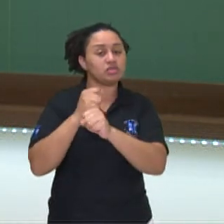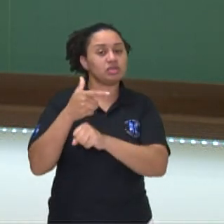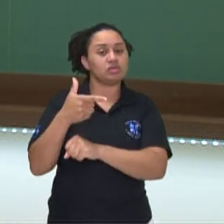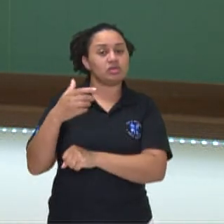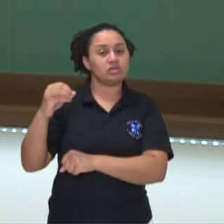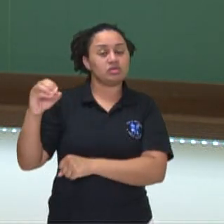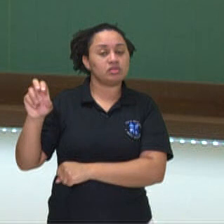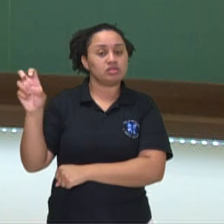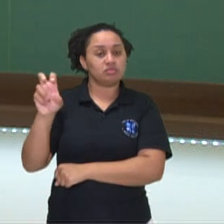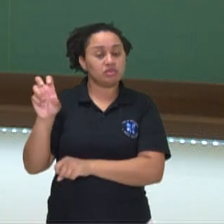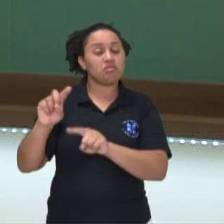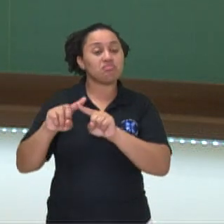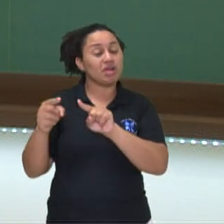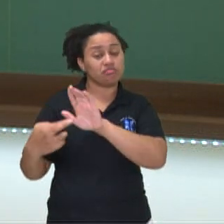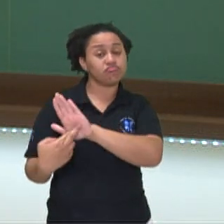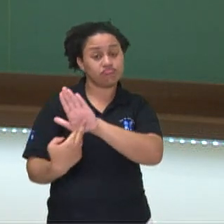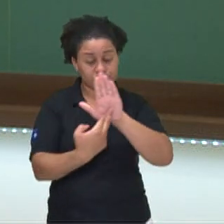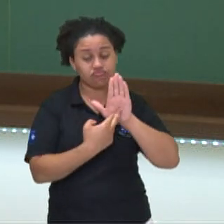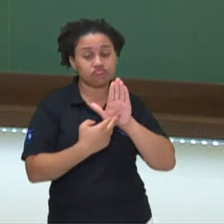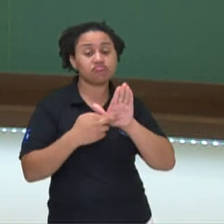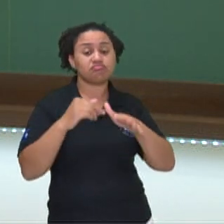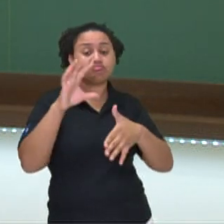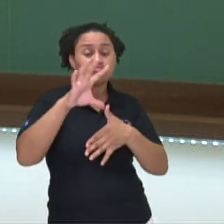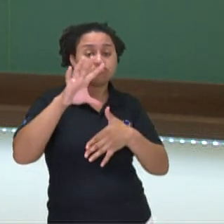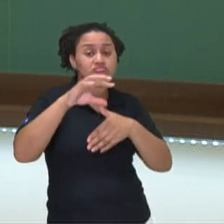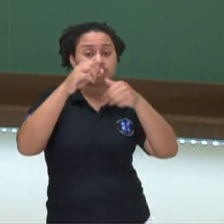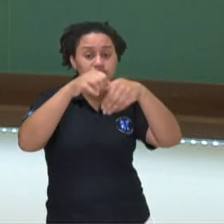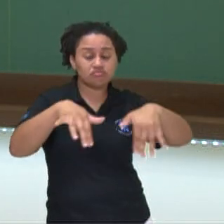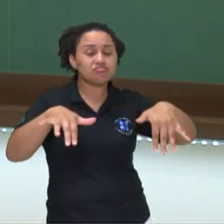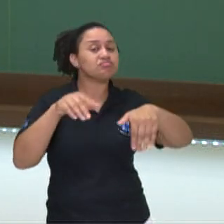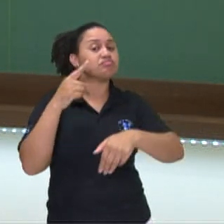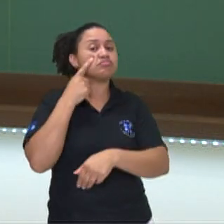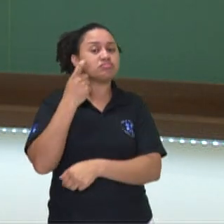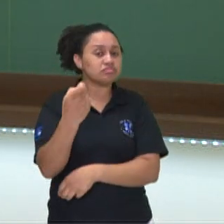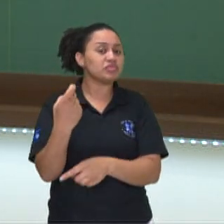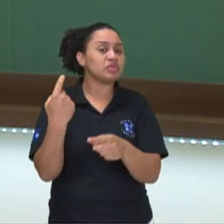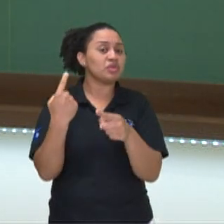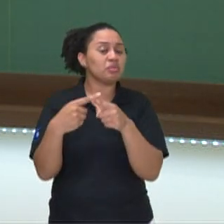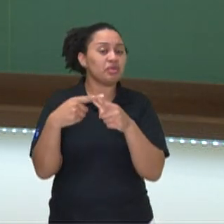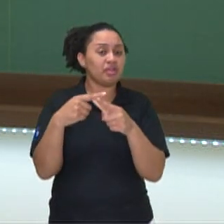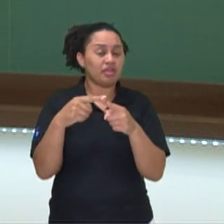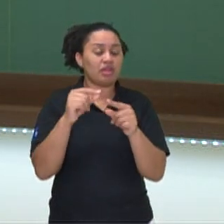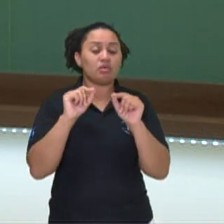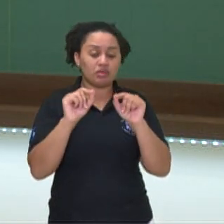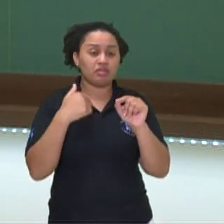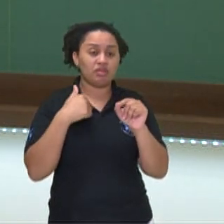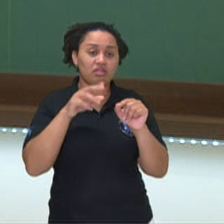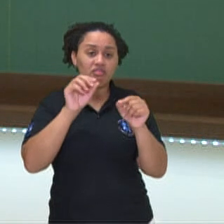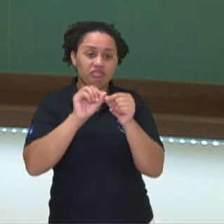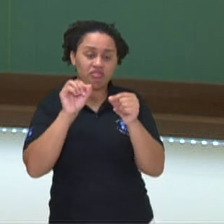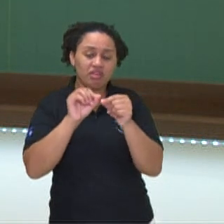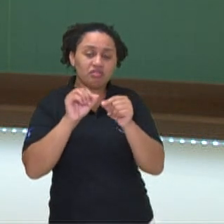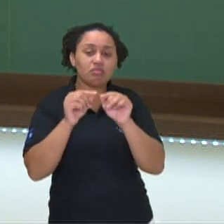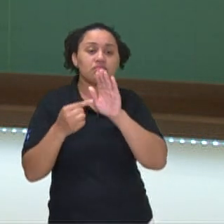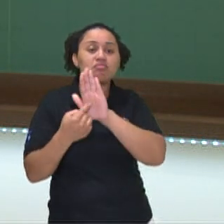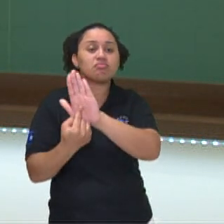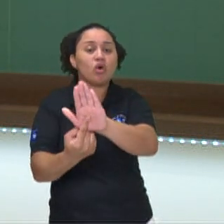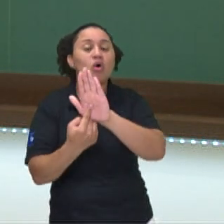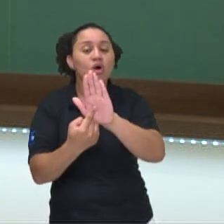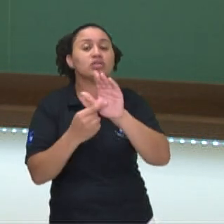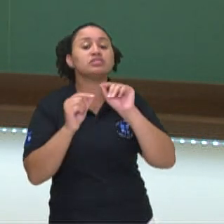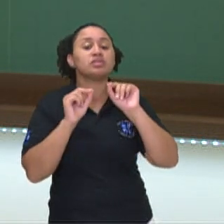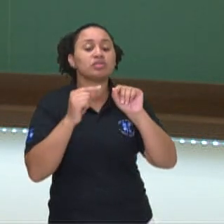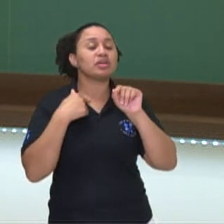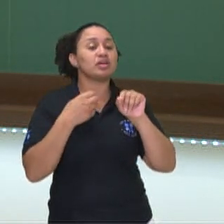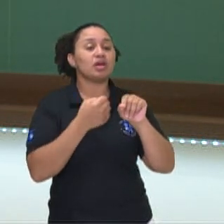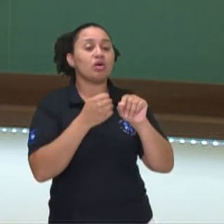2005, é uma representação cartográfica muito interessante, pois a técnica empregada nela vai representar o